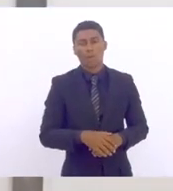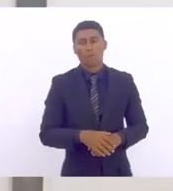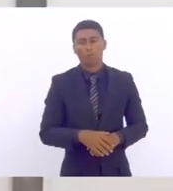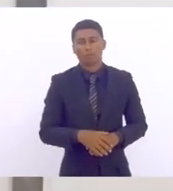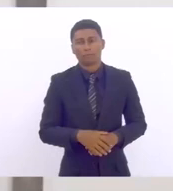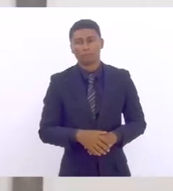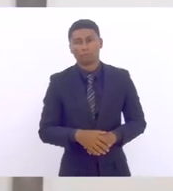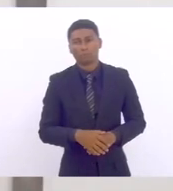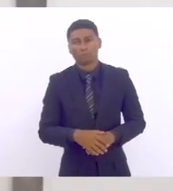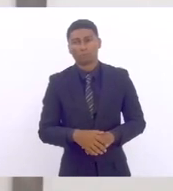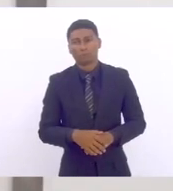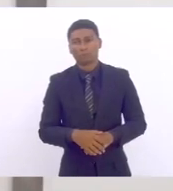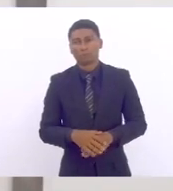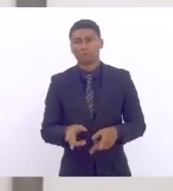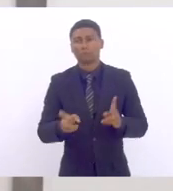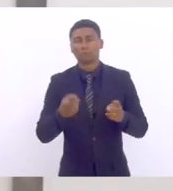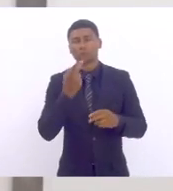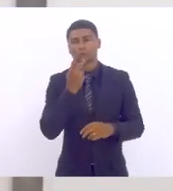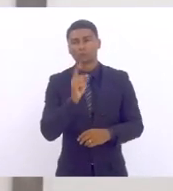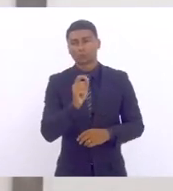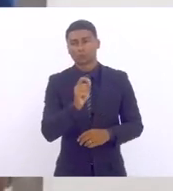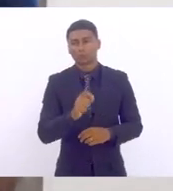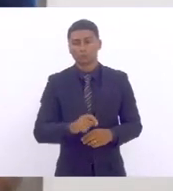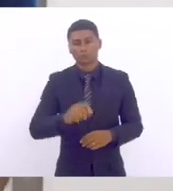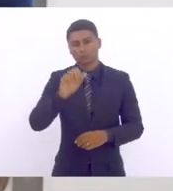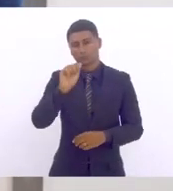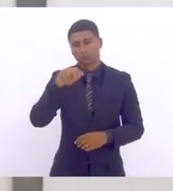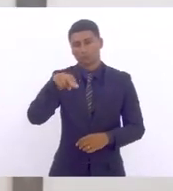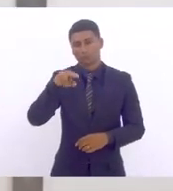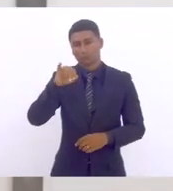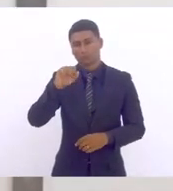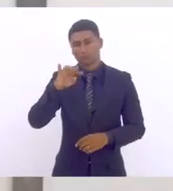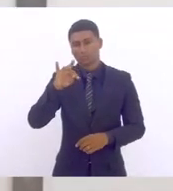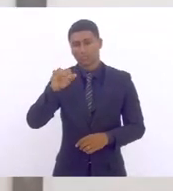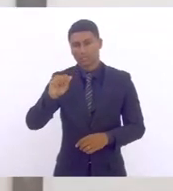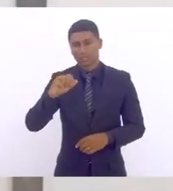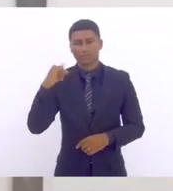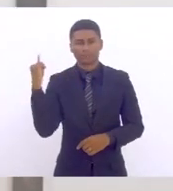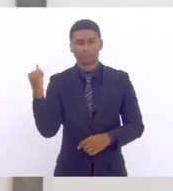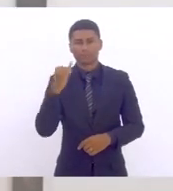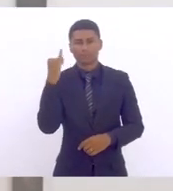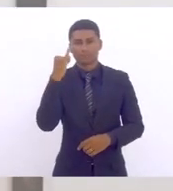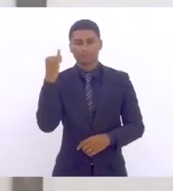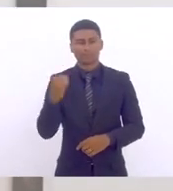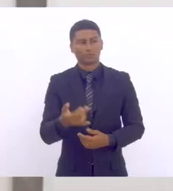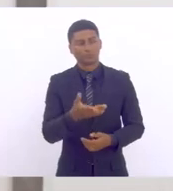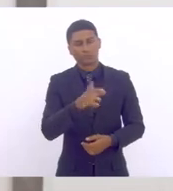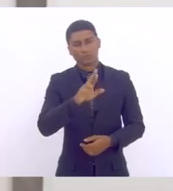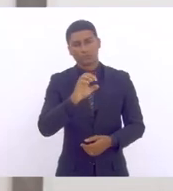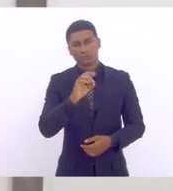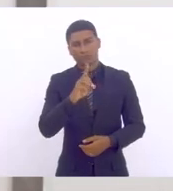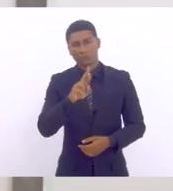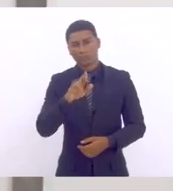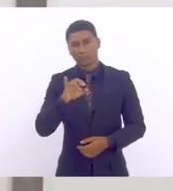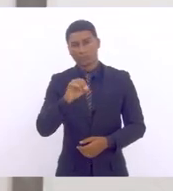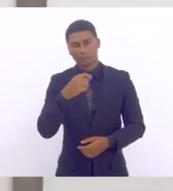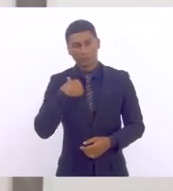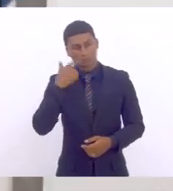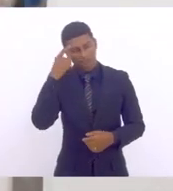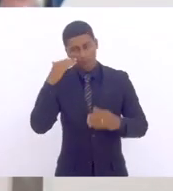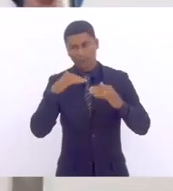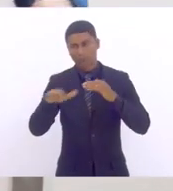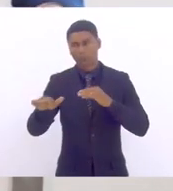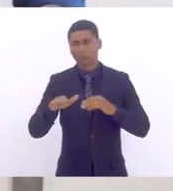Continuo aqui dizendo da importância da anistia, discordando veementemente do promotor Rodrigo Terra sobre